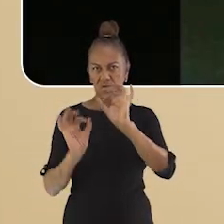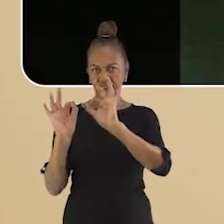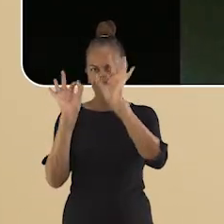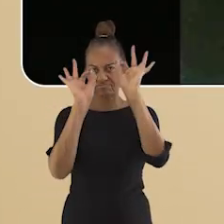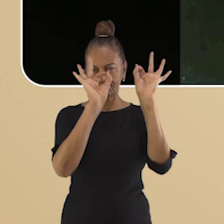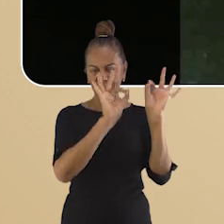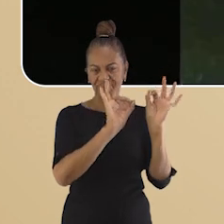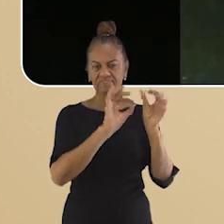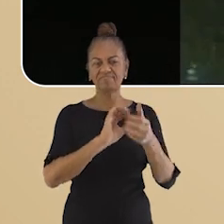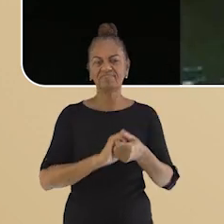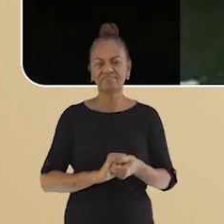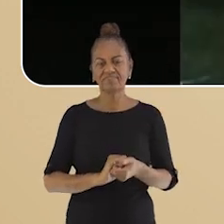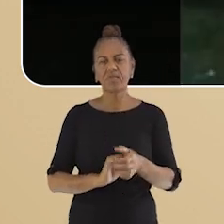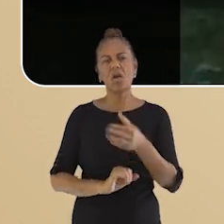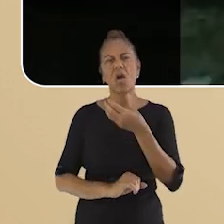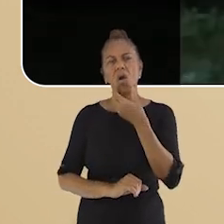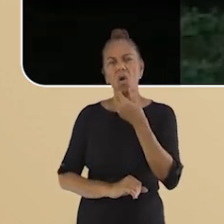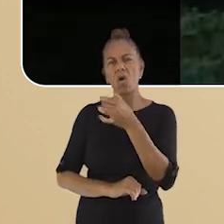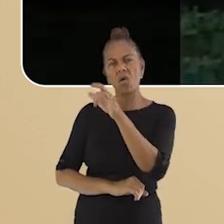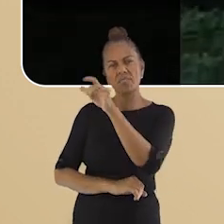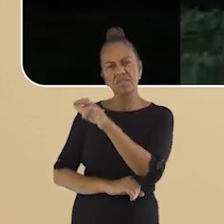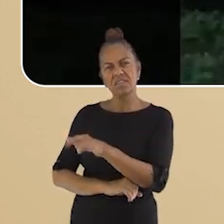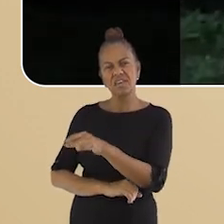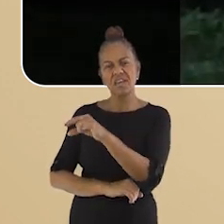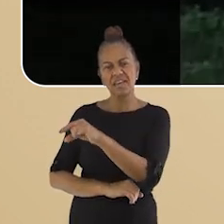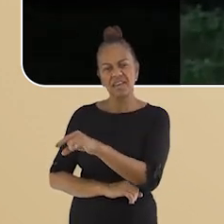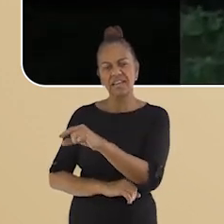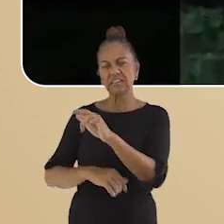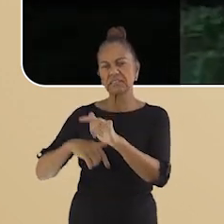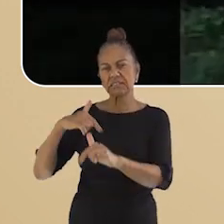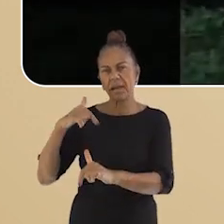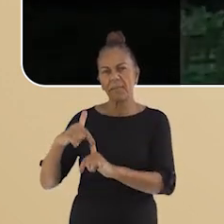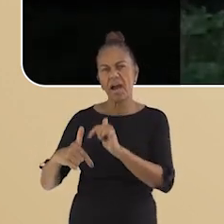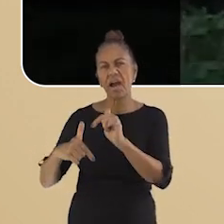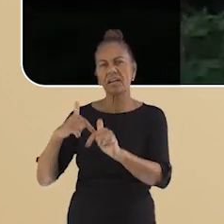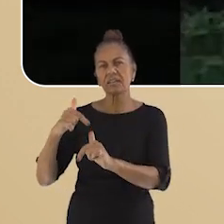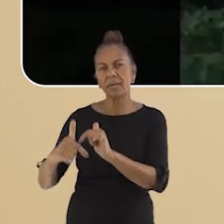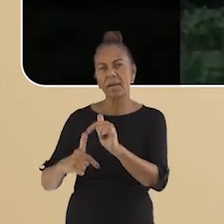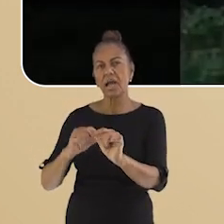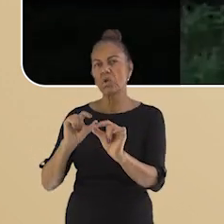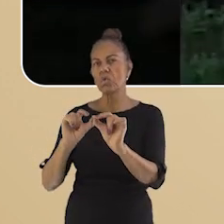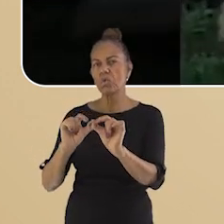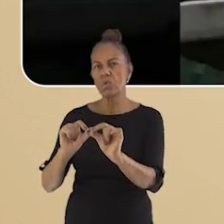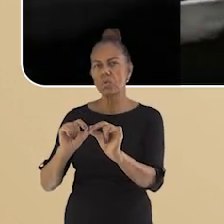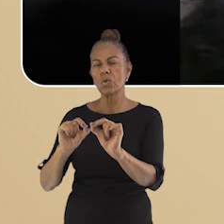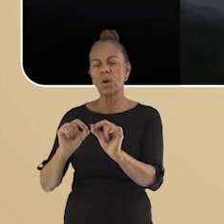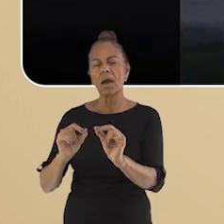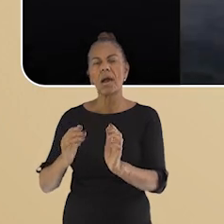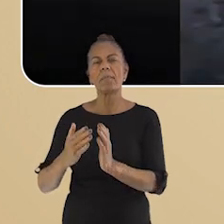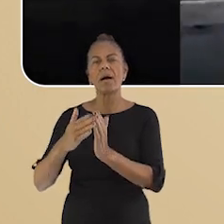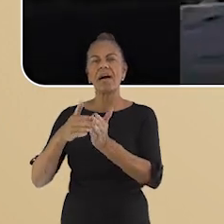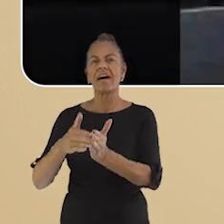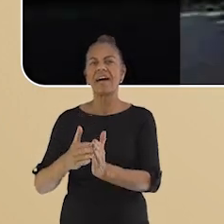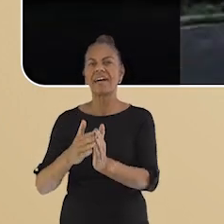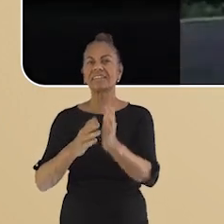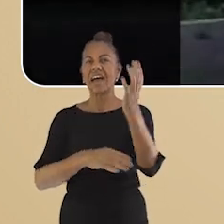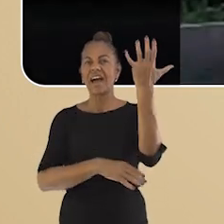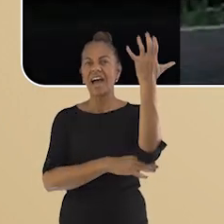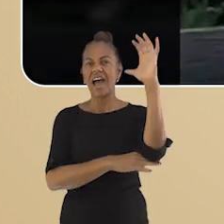Seu Deco é um dos homens de Goiabeiras que trabalha tirando casca de árvore para fazer tinta.